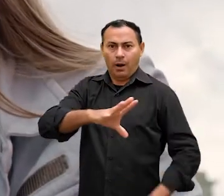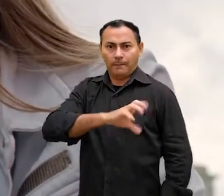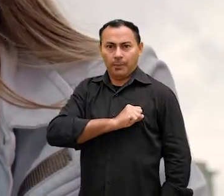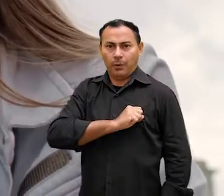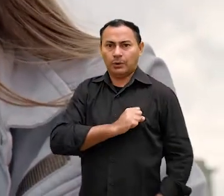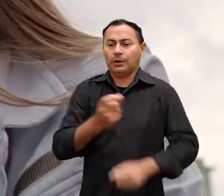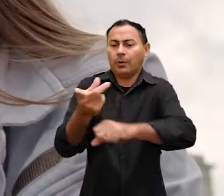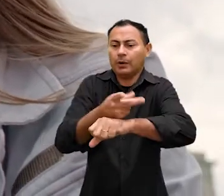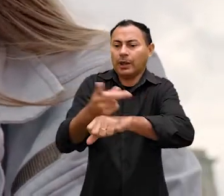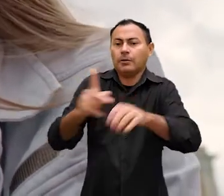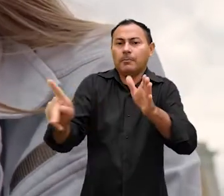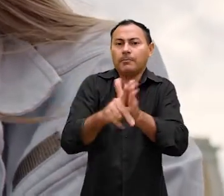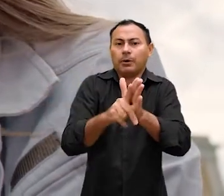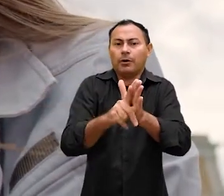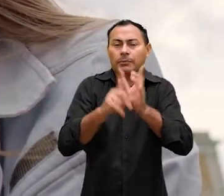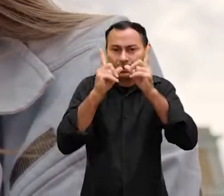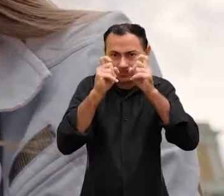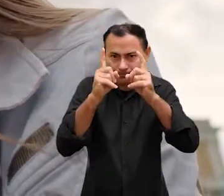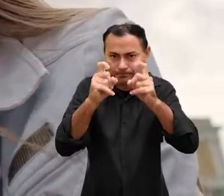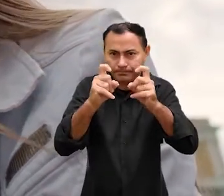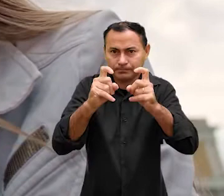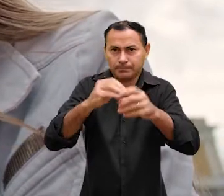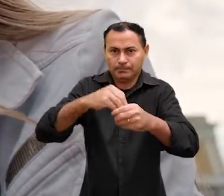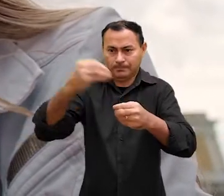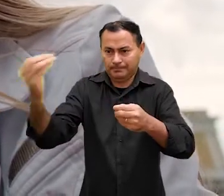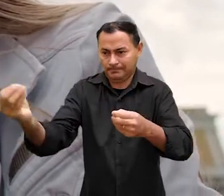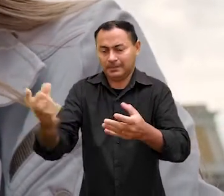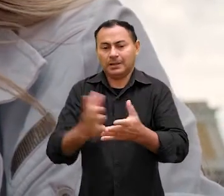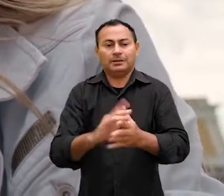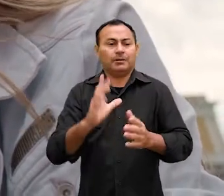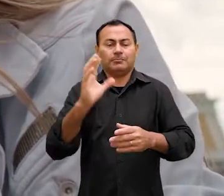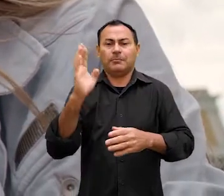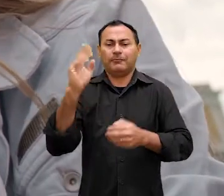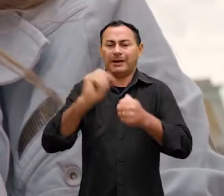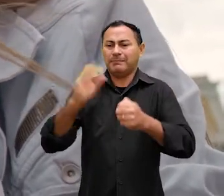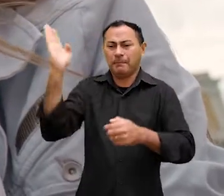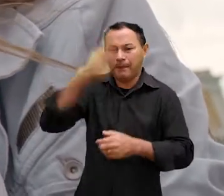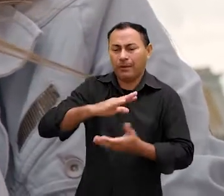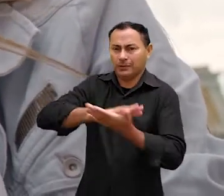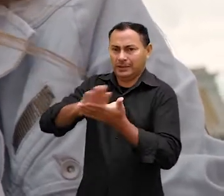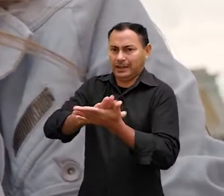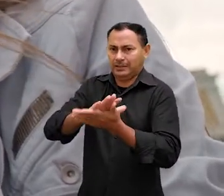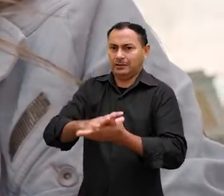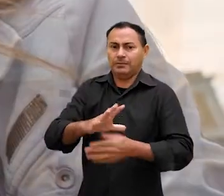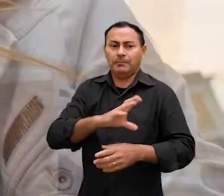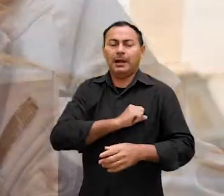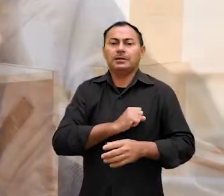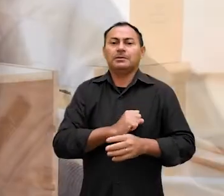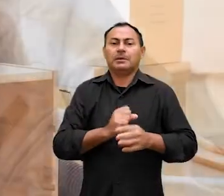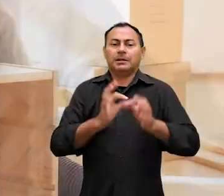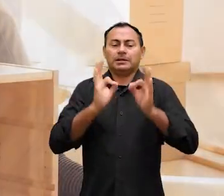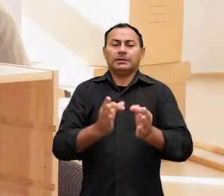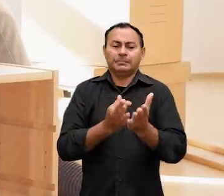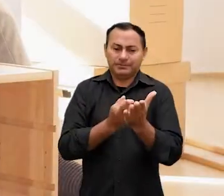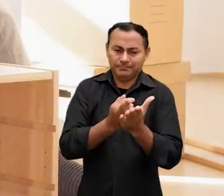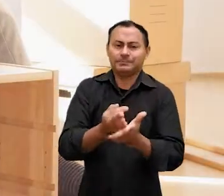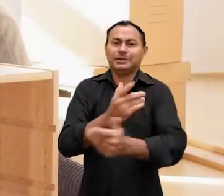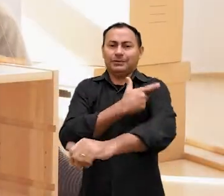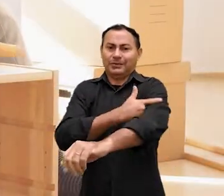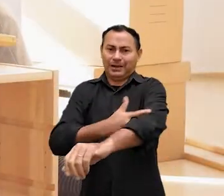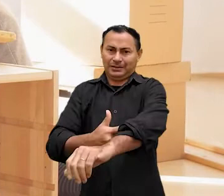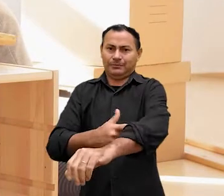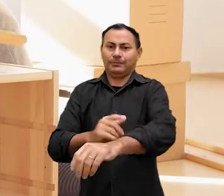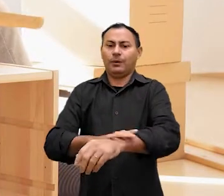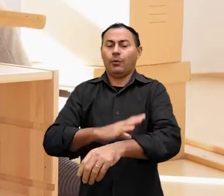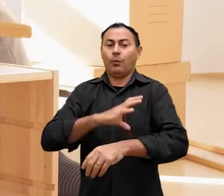não busca o seu próprio interesse, exteriormente ele não maltrata ninguém, mas é cordial e gentil. O amor não